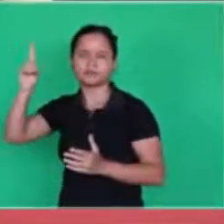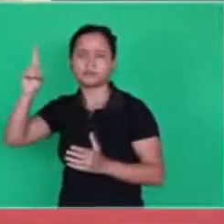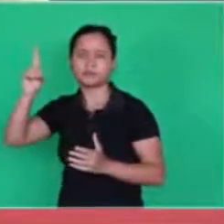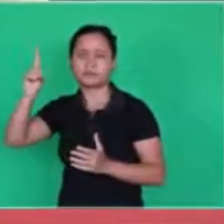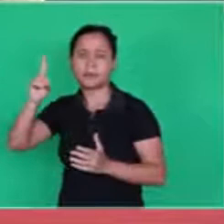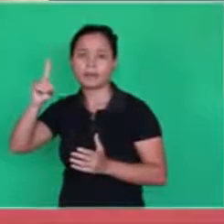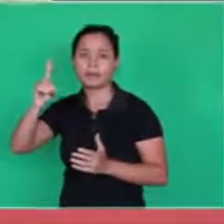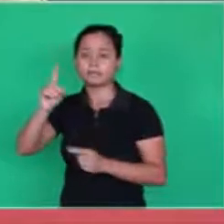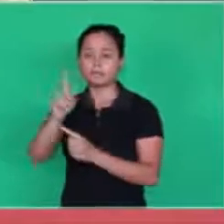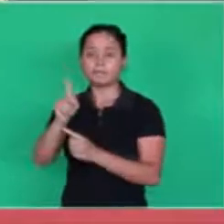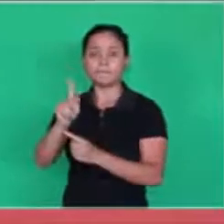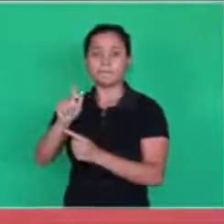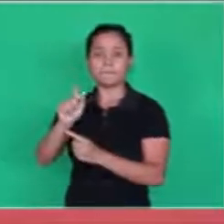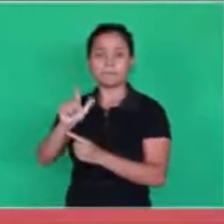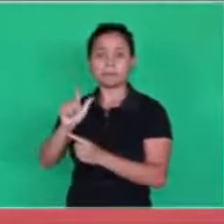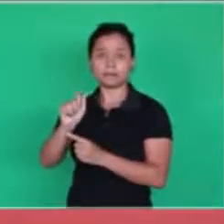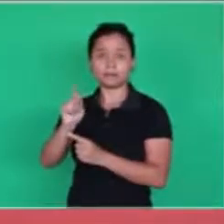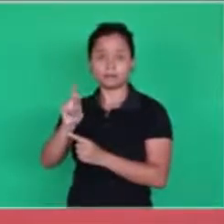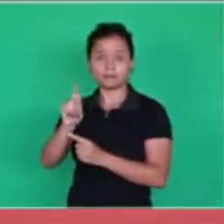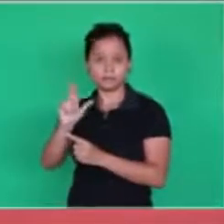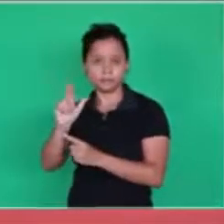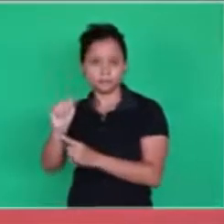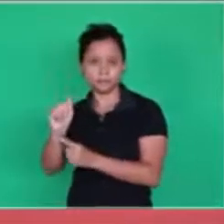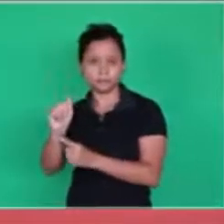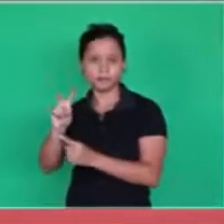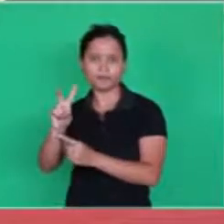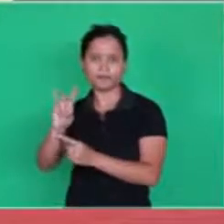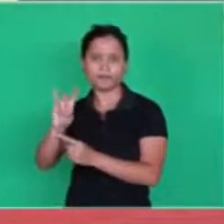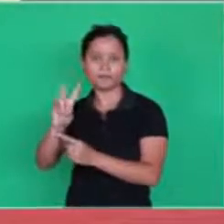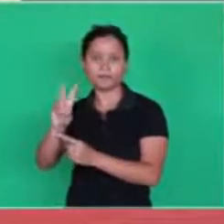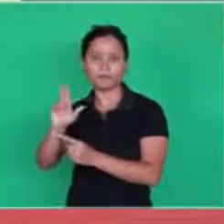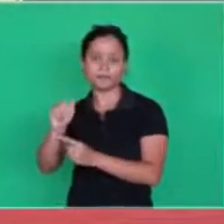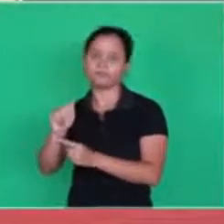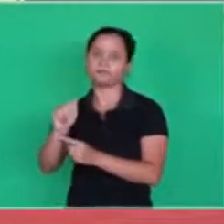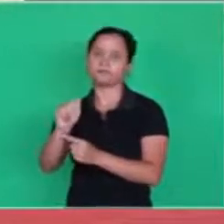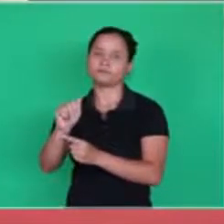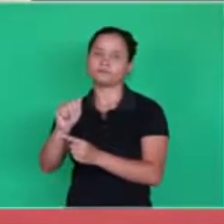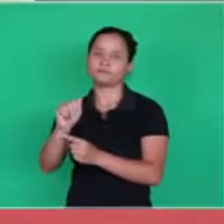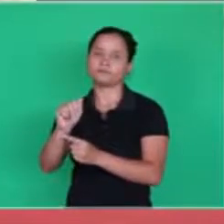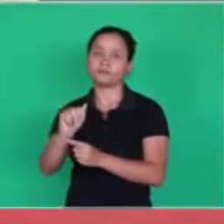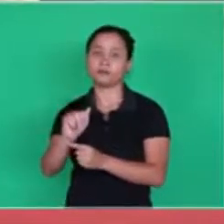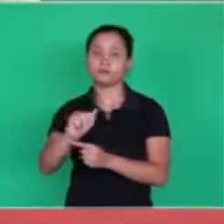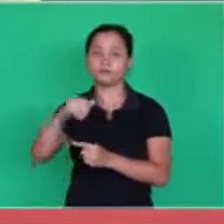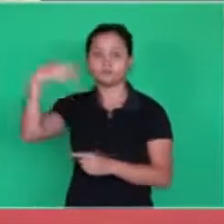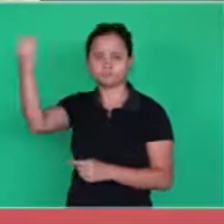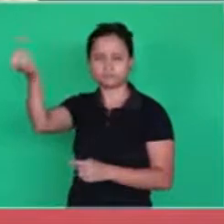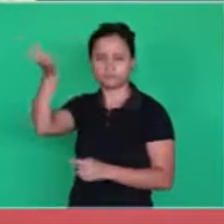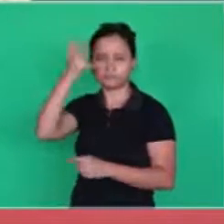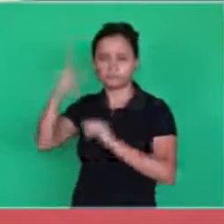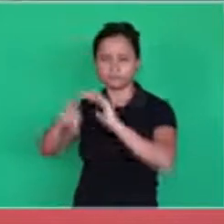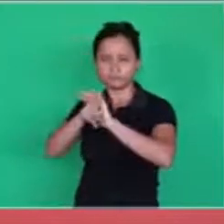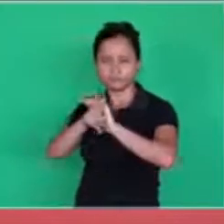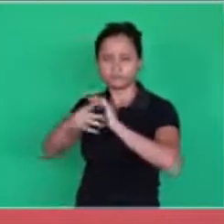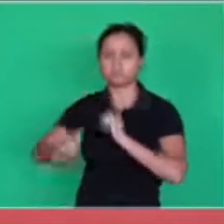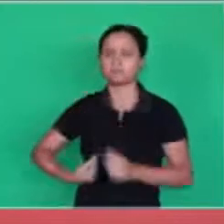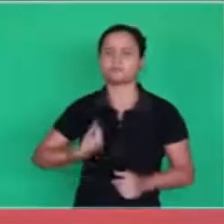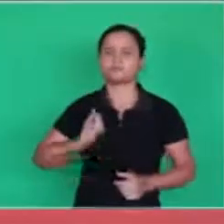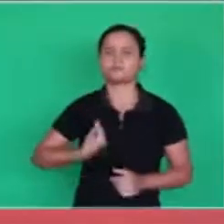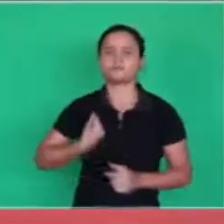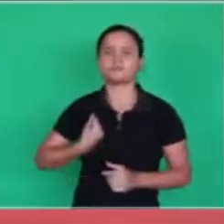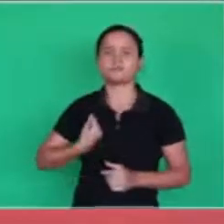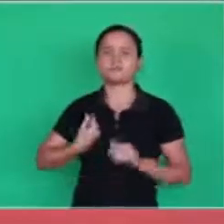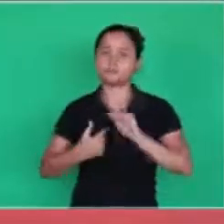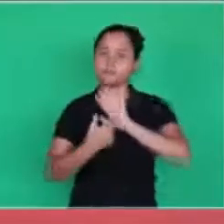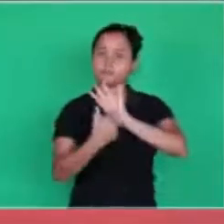que tem vida. Então vamos dizer assim, ao passo que a revelação bíblica faz do Logos